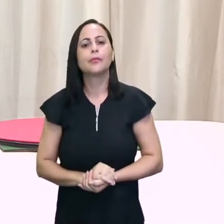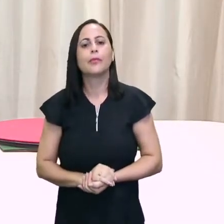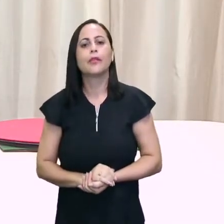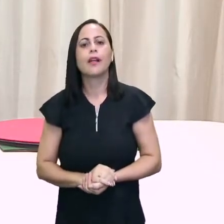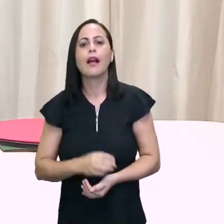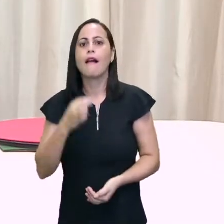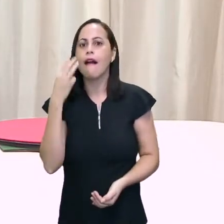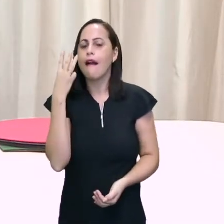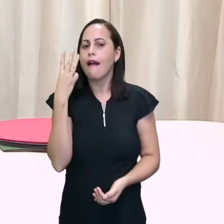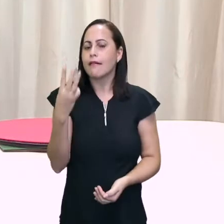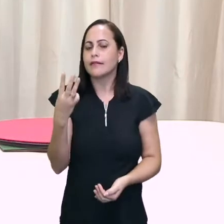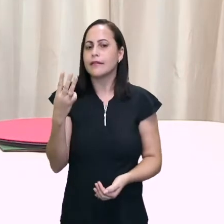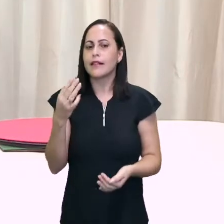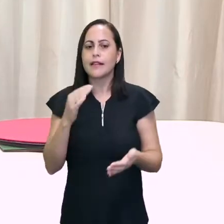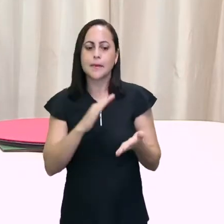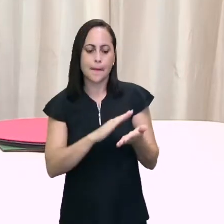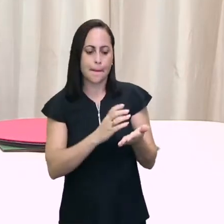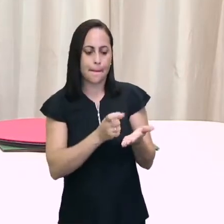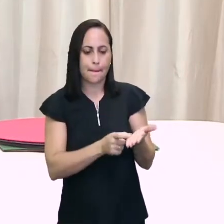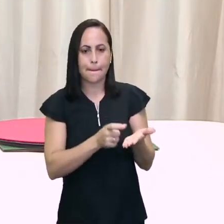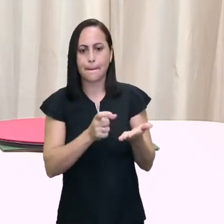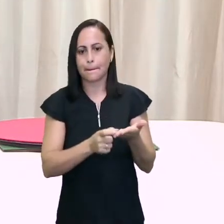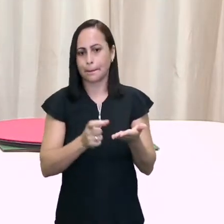As Três Partes.